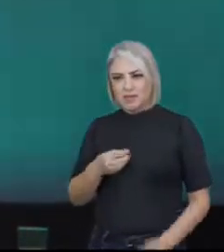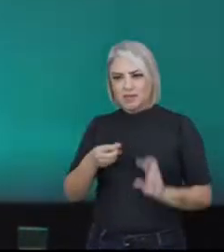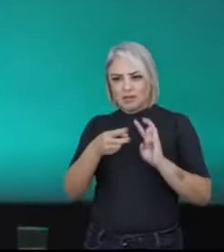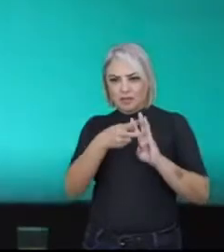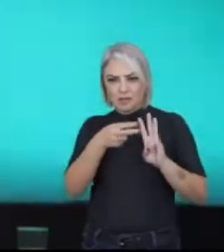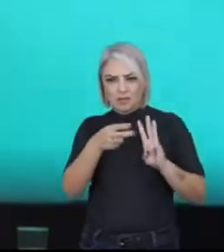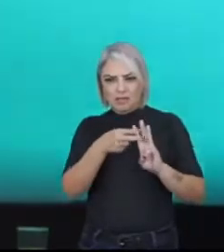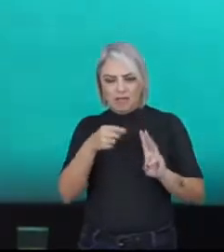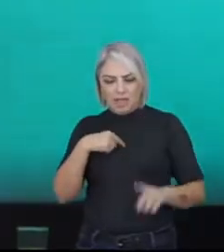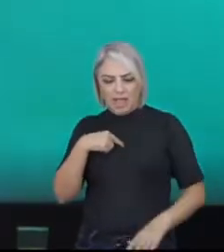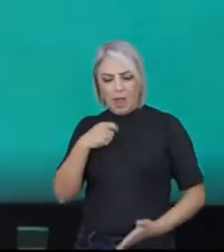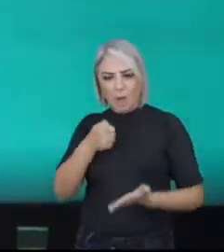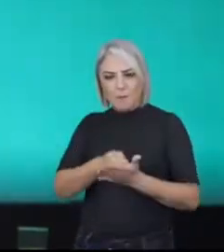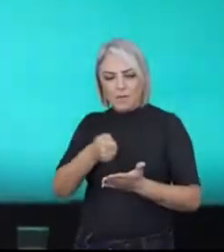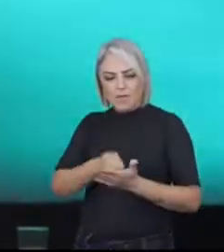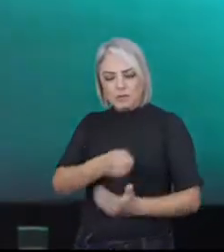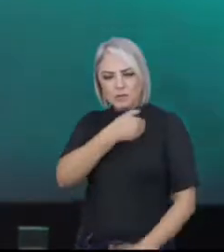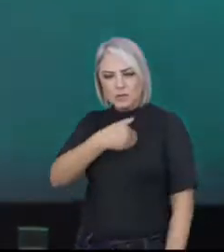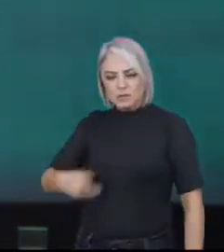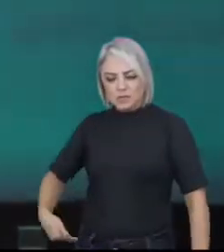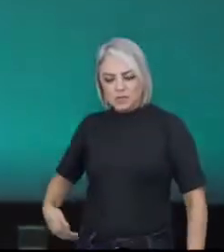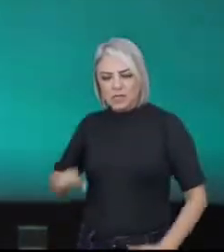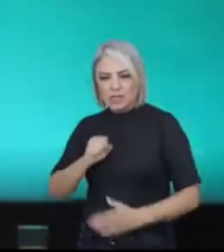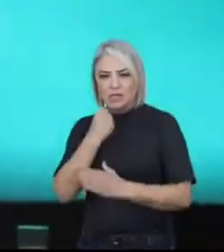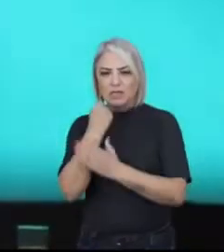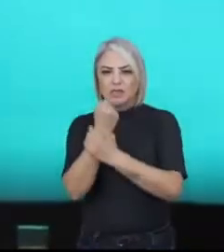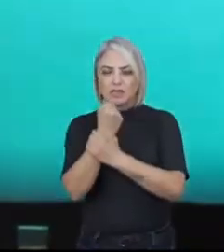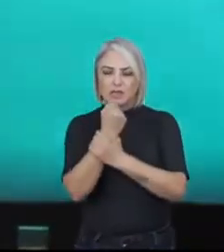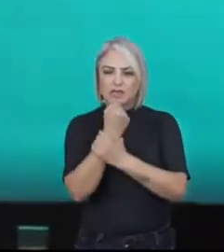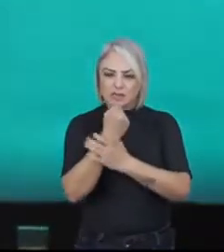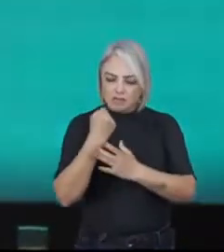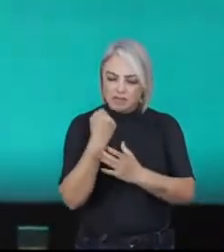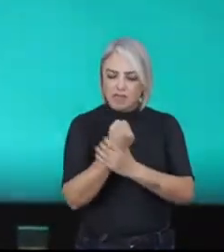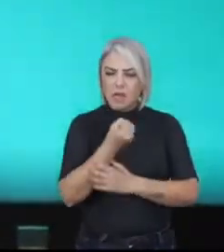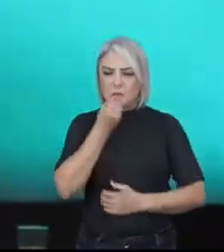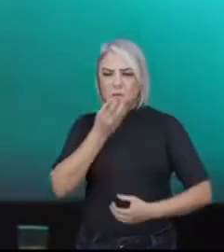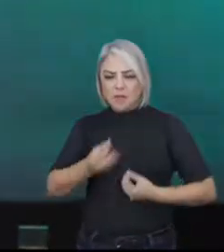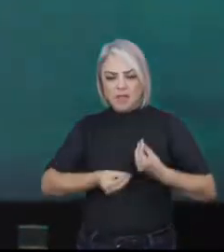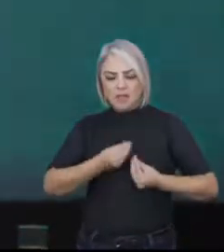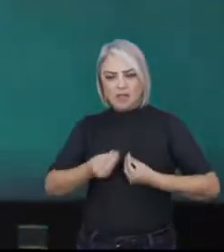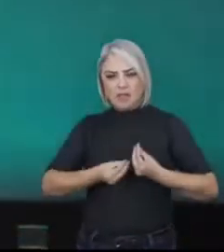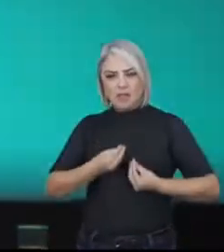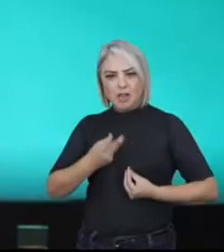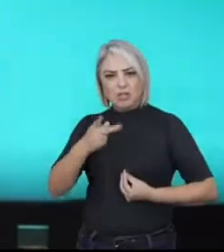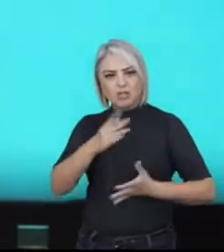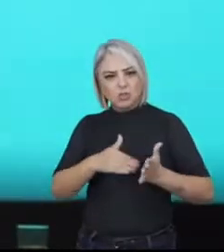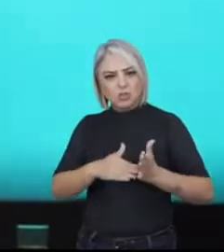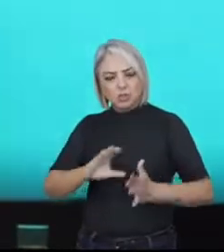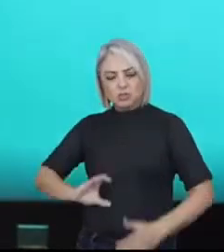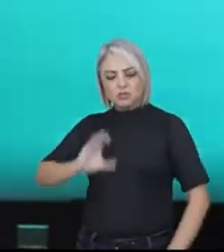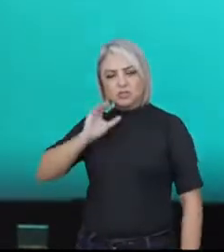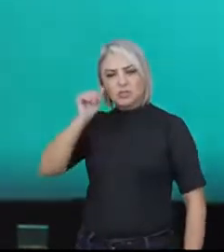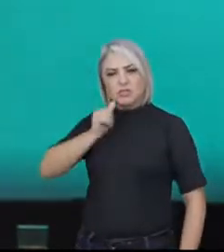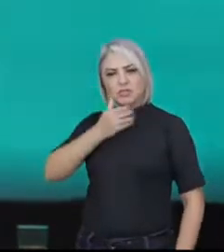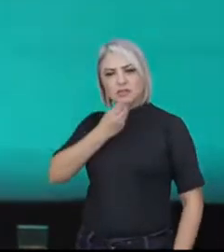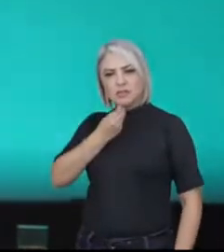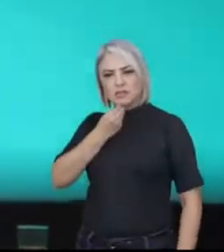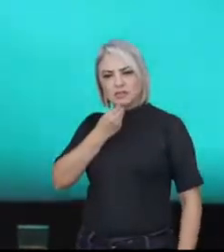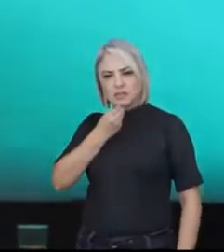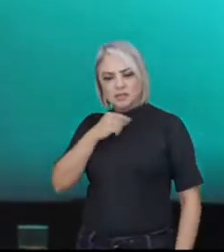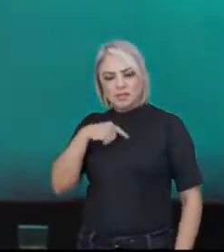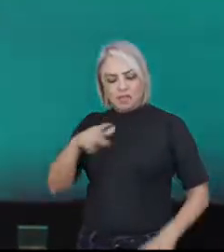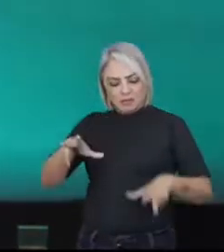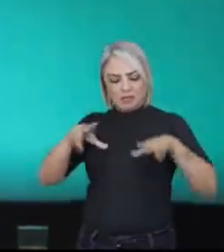Estado garantir a segurança e o bem-estar de todos os seus cidadãos e cidadãs, que merecem e devem